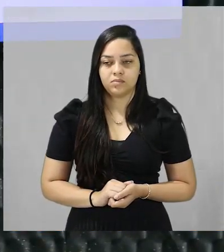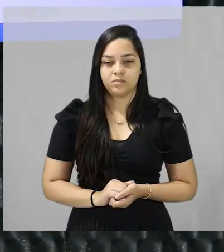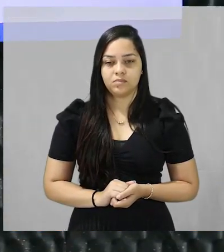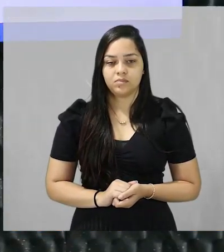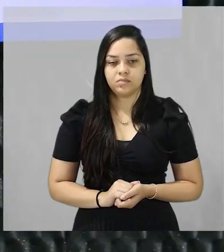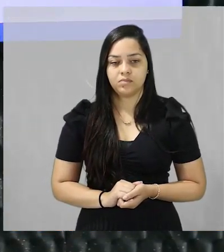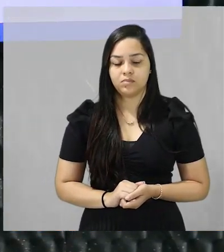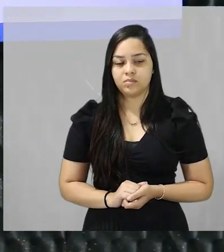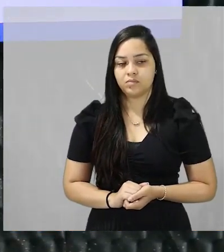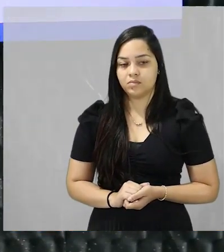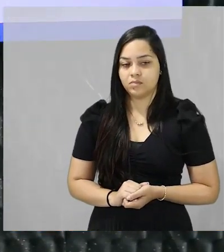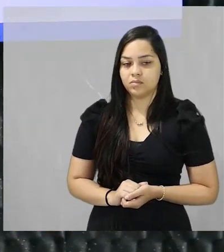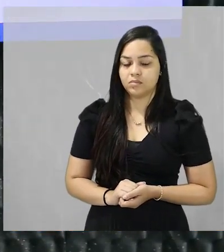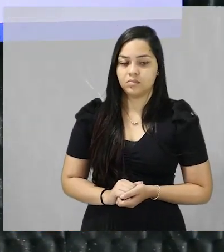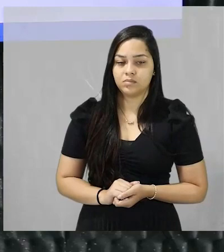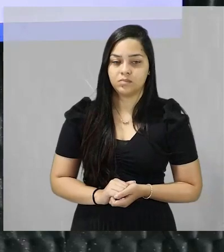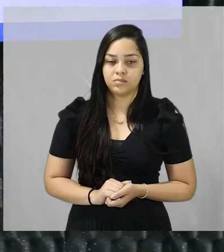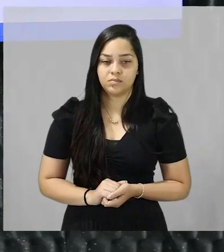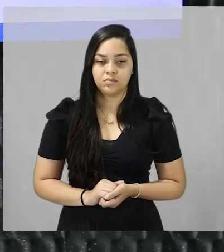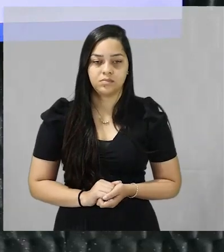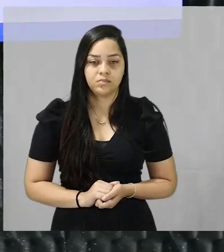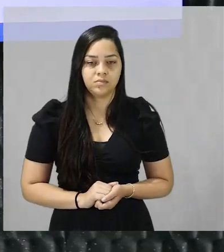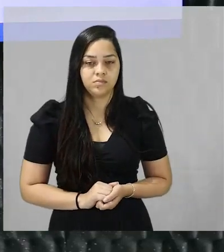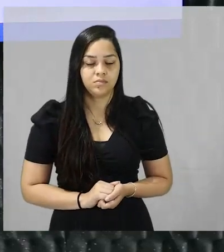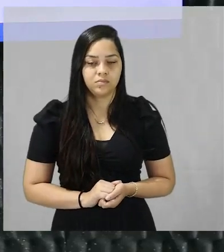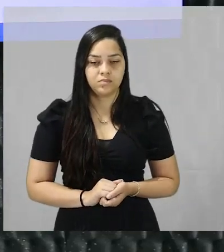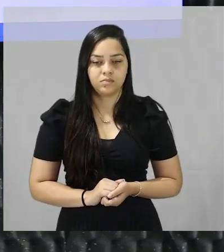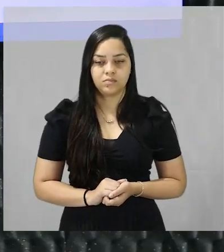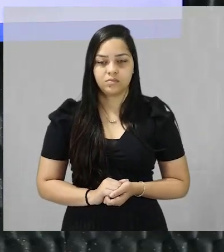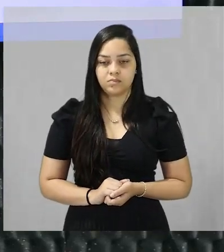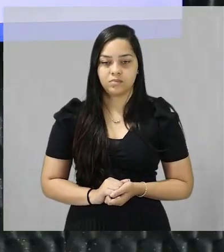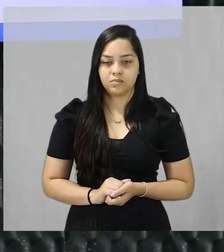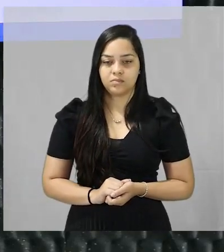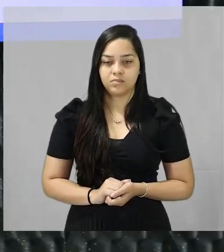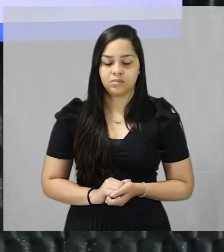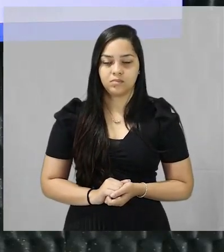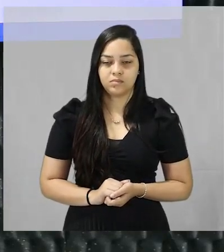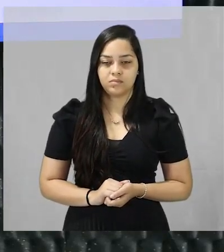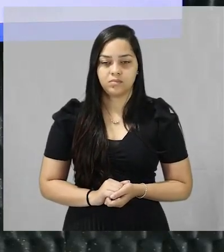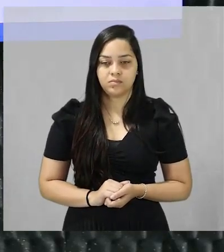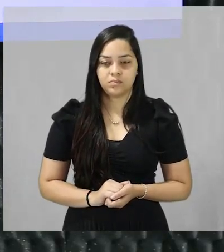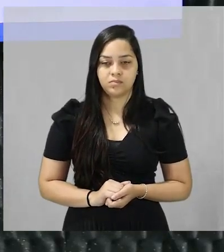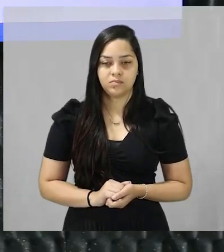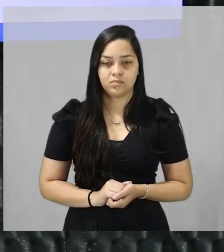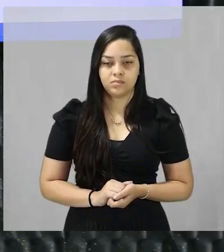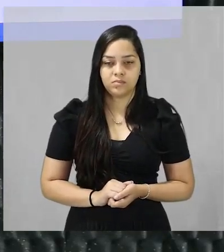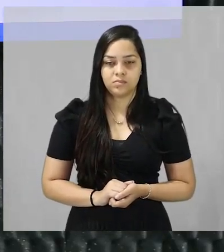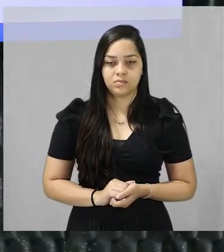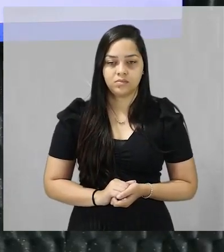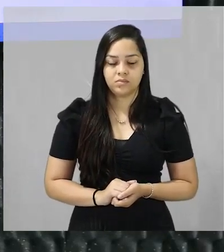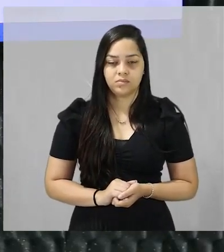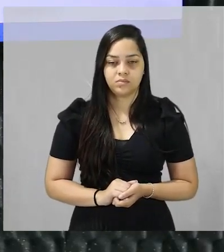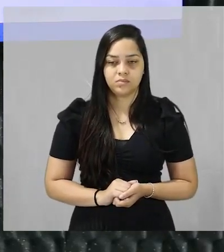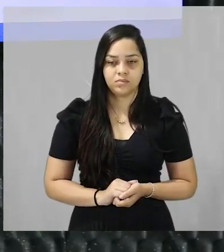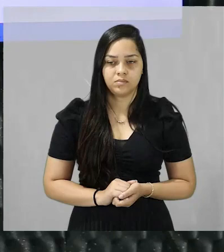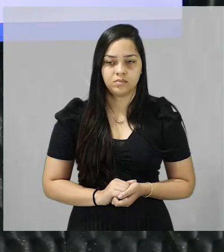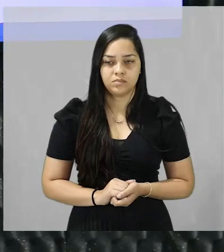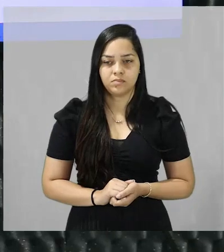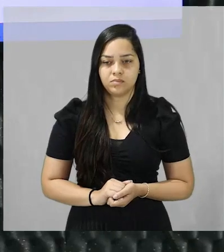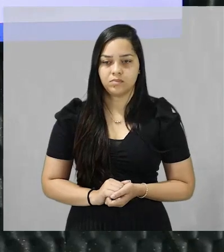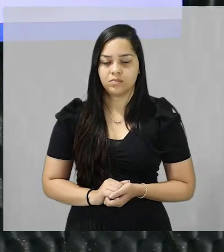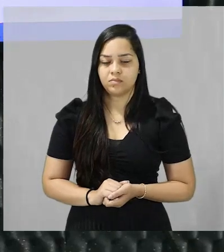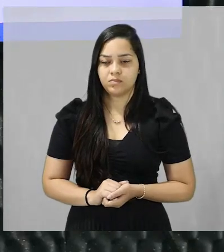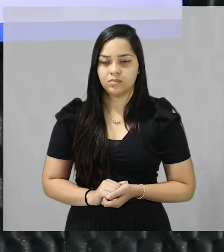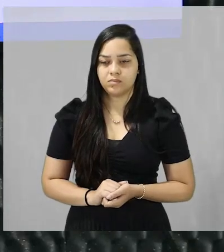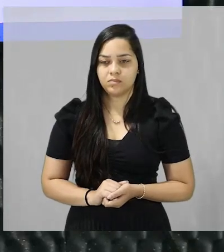induzido pela luz pode ser observado pela flexão de uma lâmina delgada, uma lâmina fina de